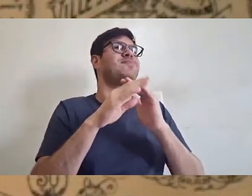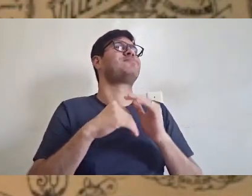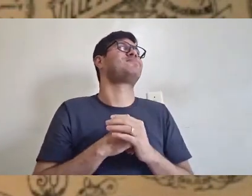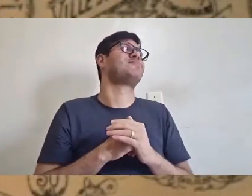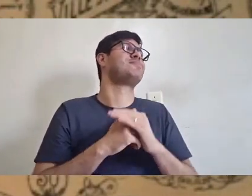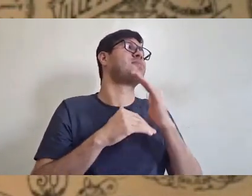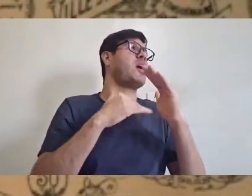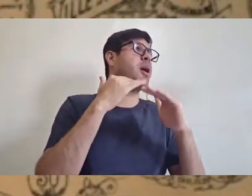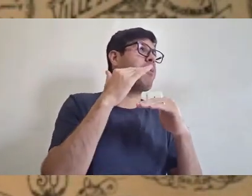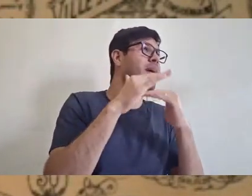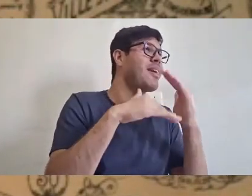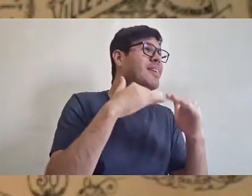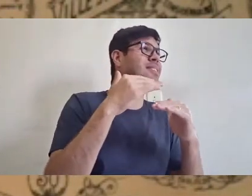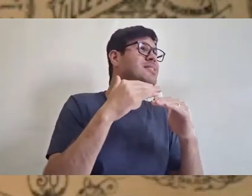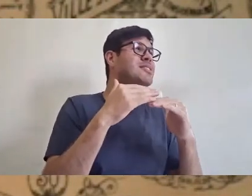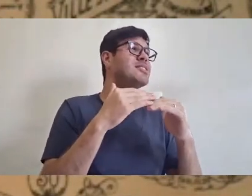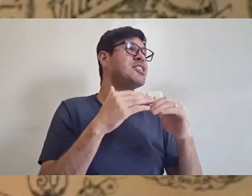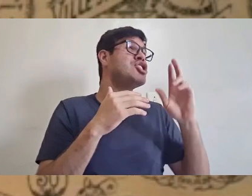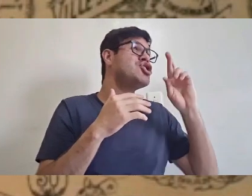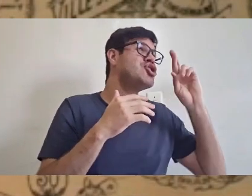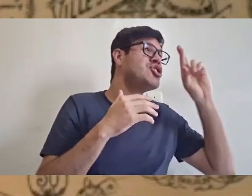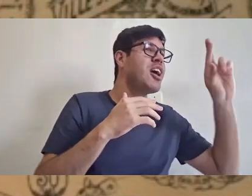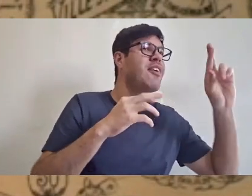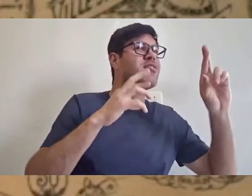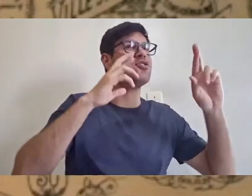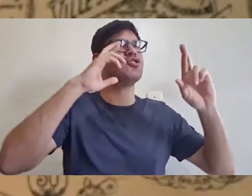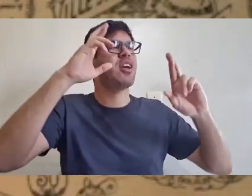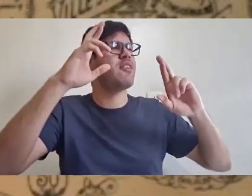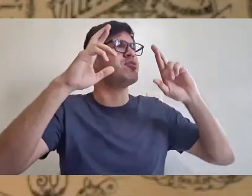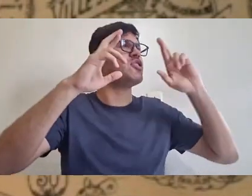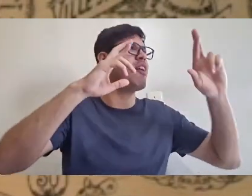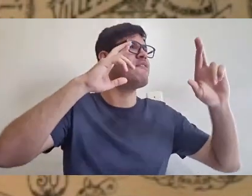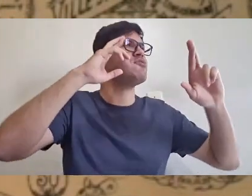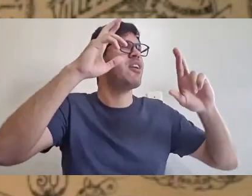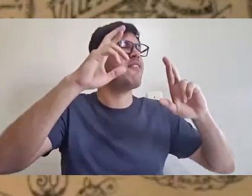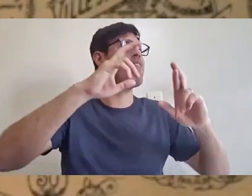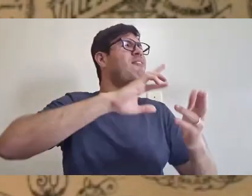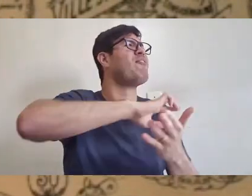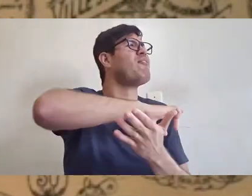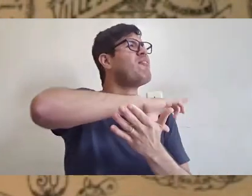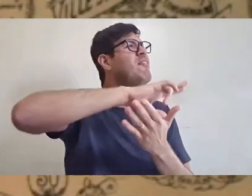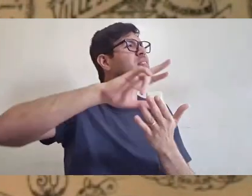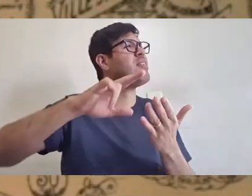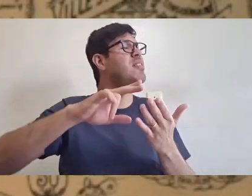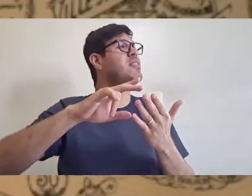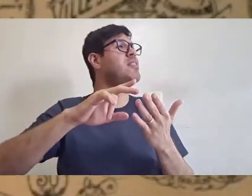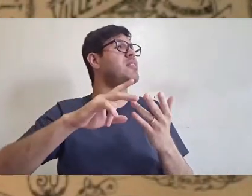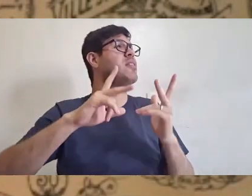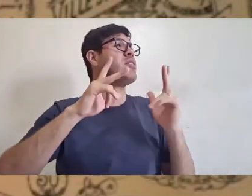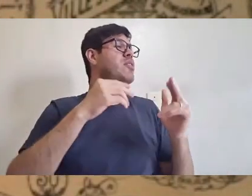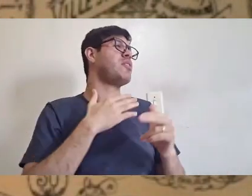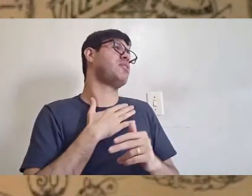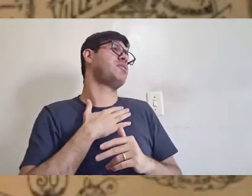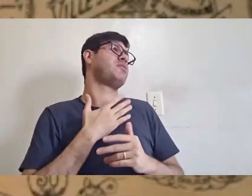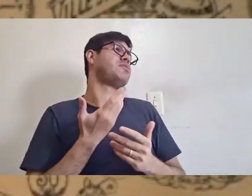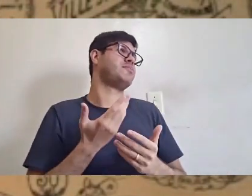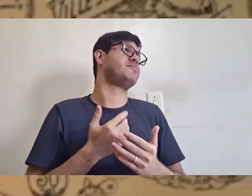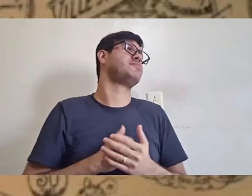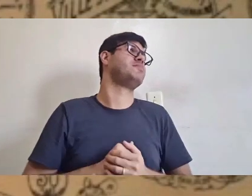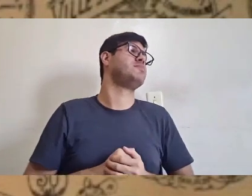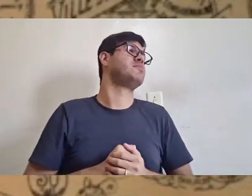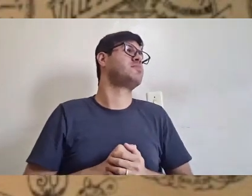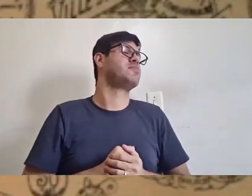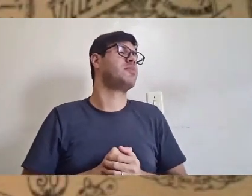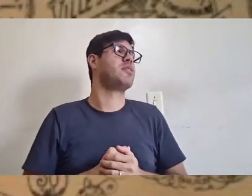serviço, de seção, chefe de serviço, chefe de divisão e chefe de departamento, que foi o meu caso. Eu